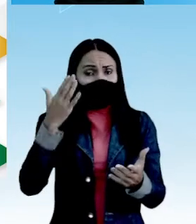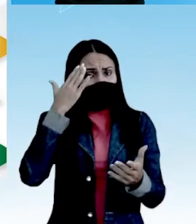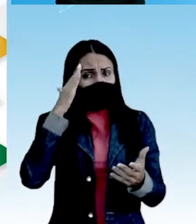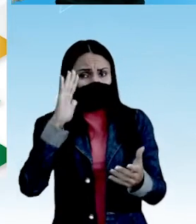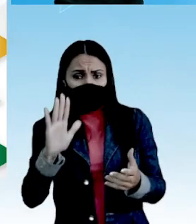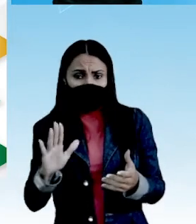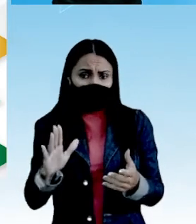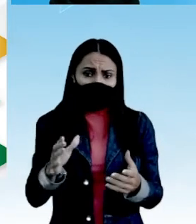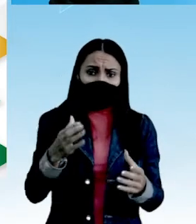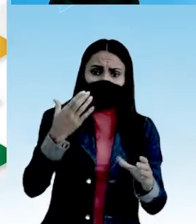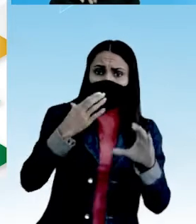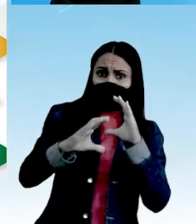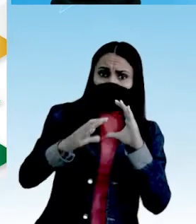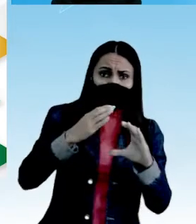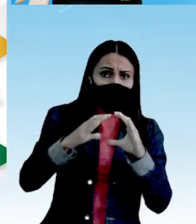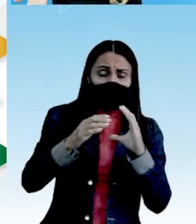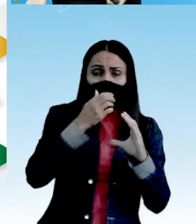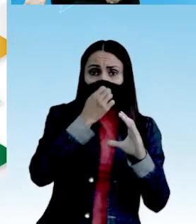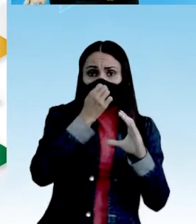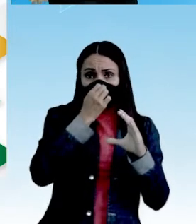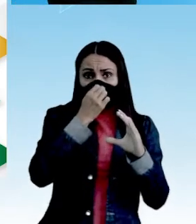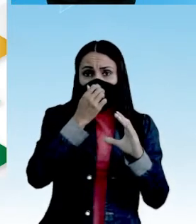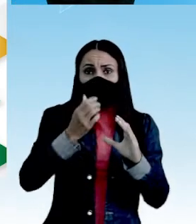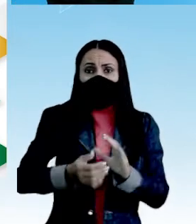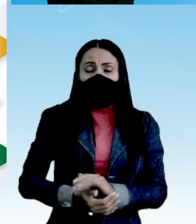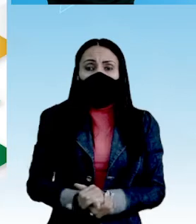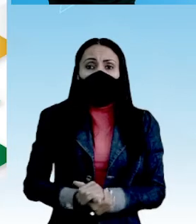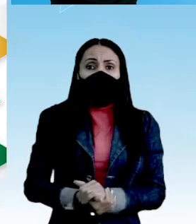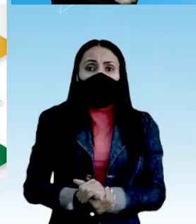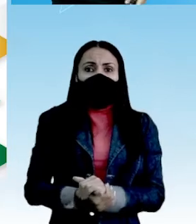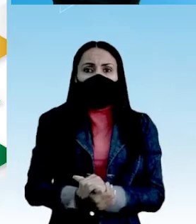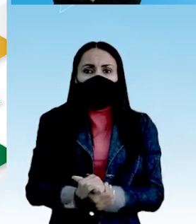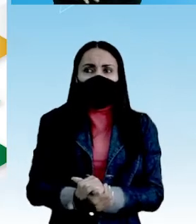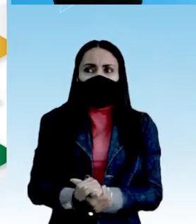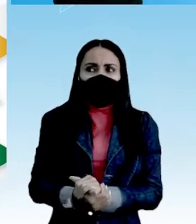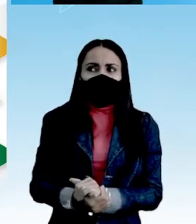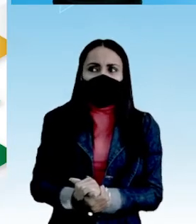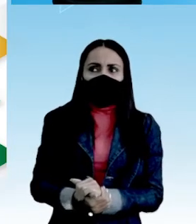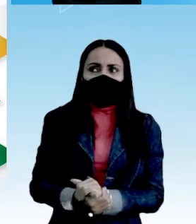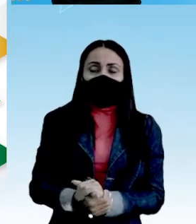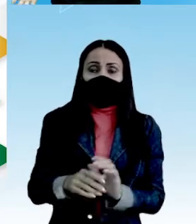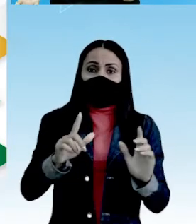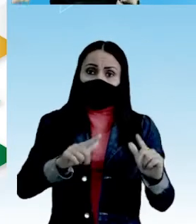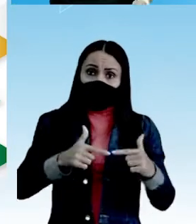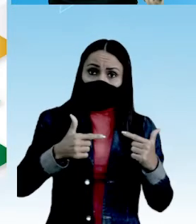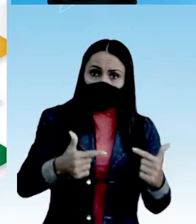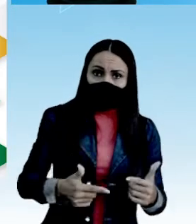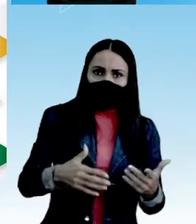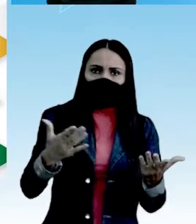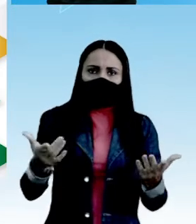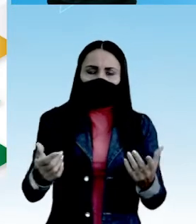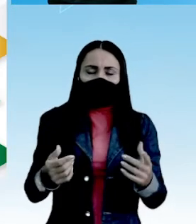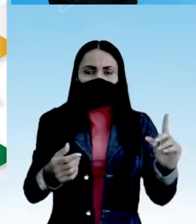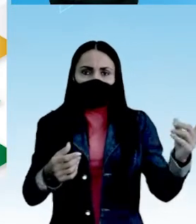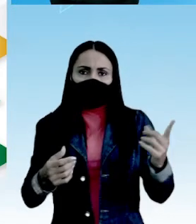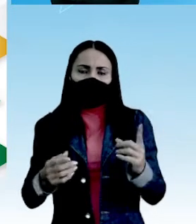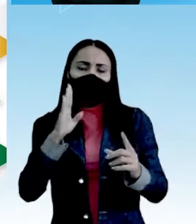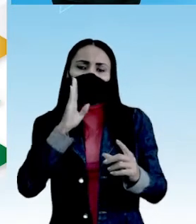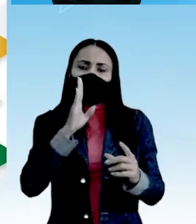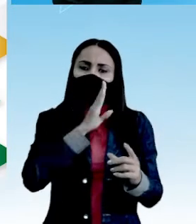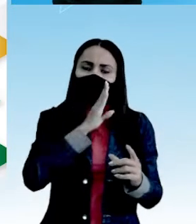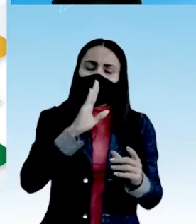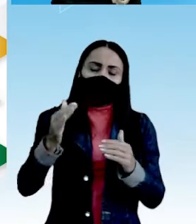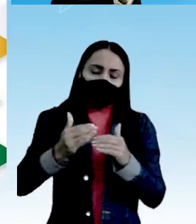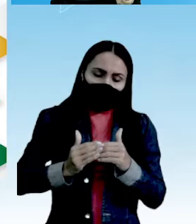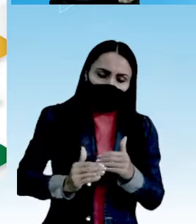sabia que sabia cantar, né? Mas ela já, né, cantava. Então, ela foi para um bar, conseguiu seu primeiro emprego. Então, ela começou